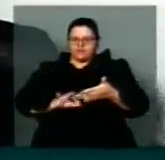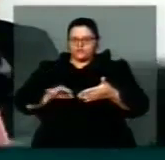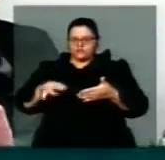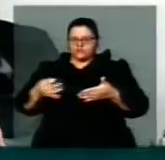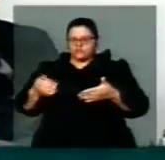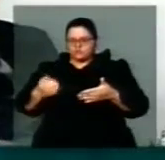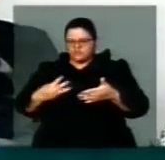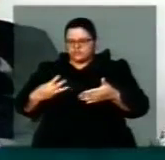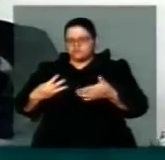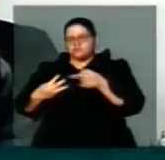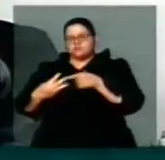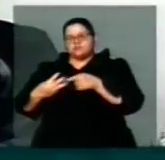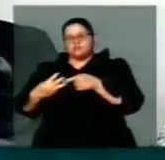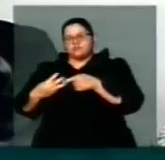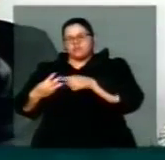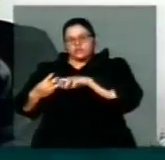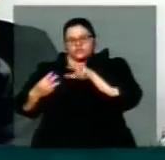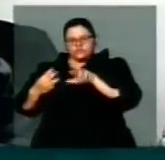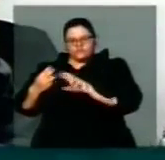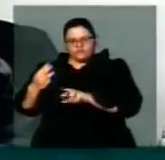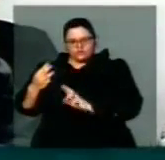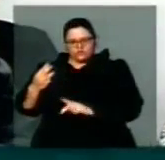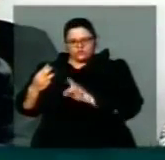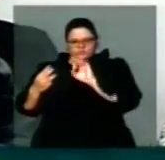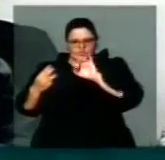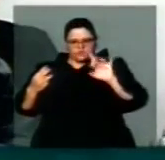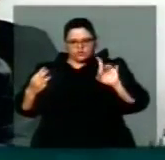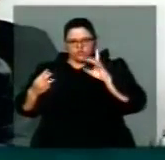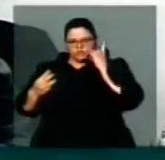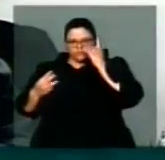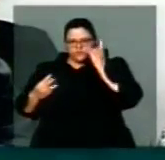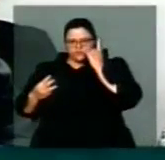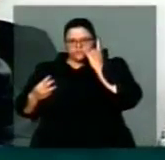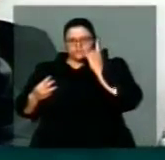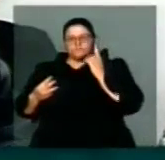lugar, refutar toda e qualquer